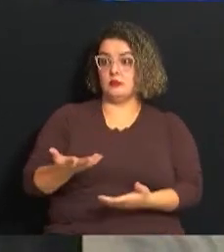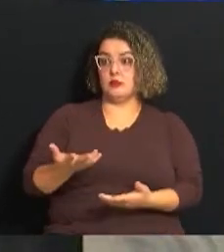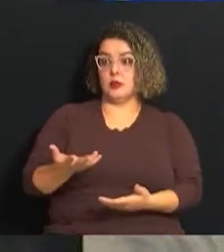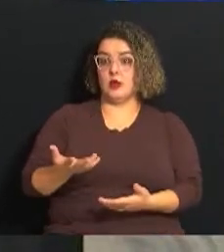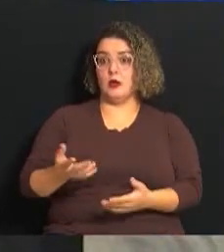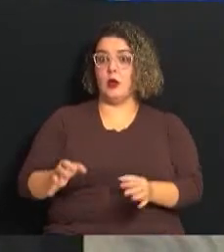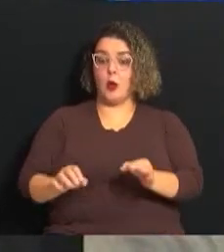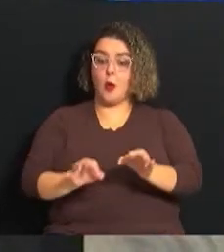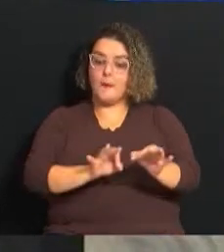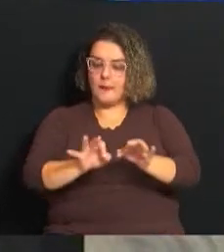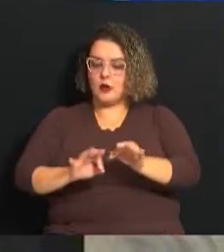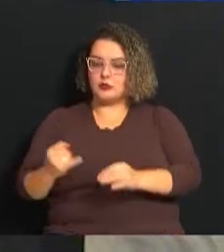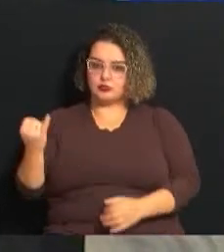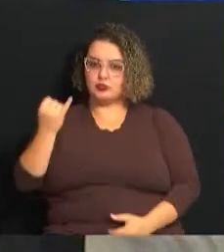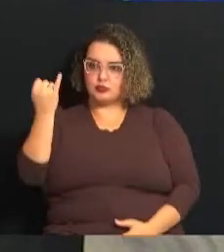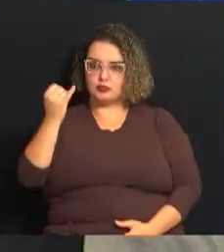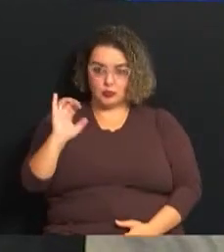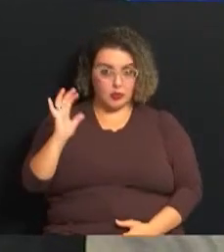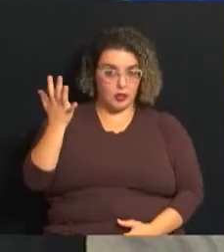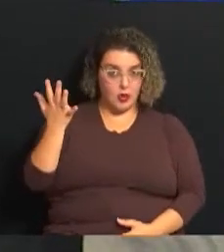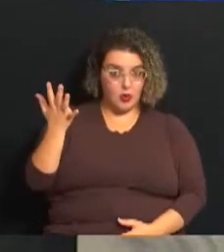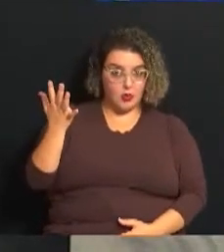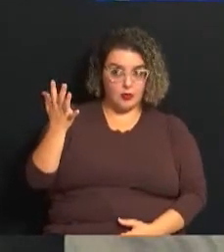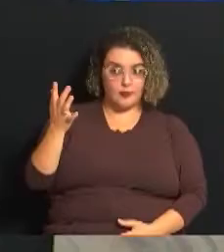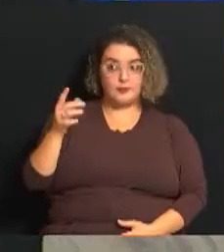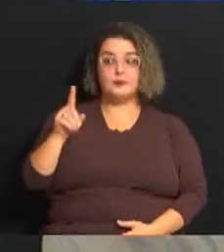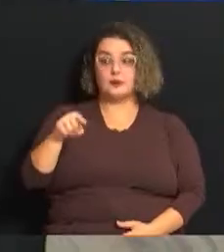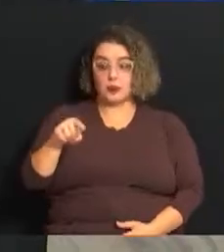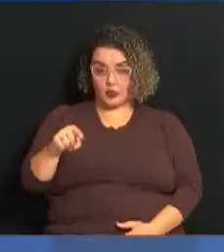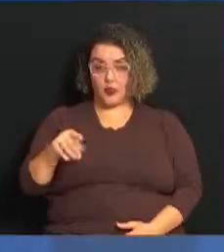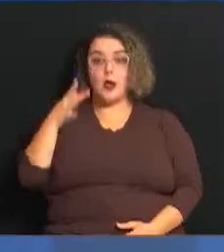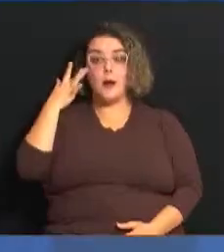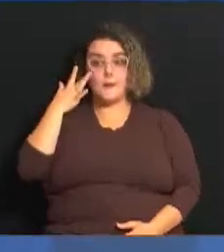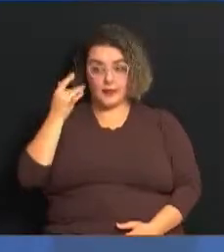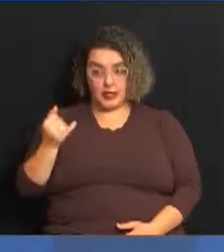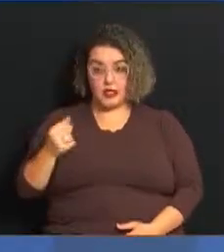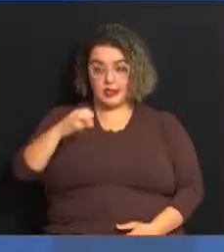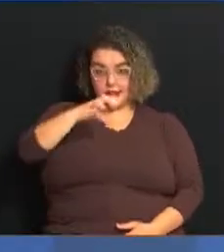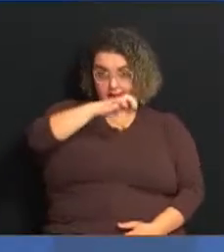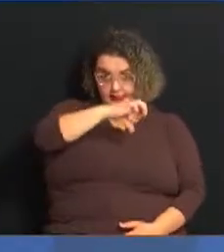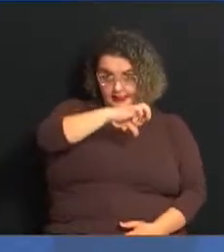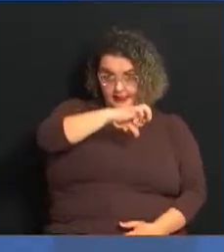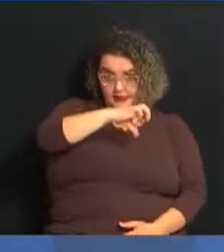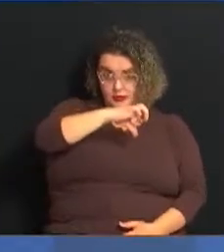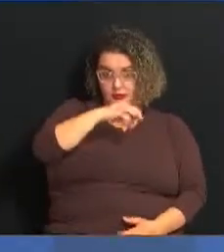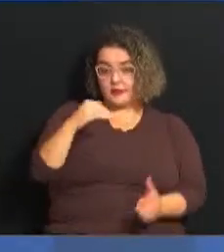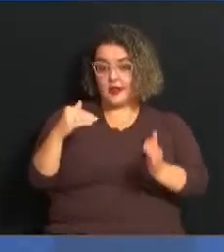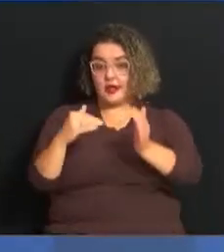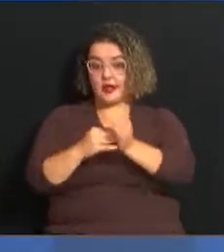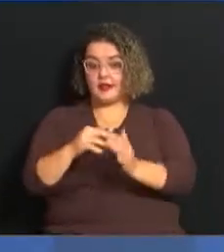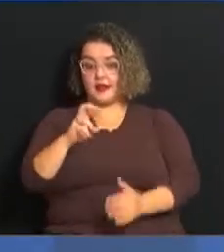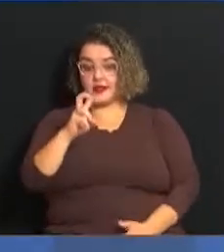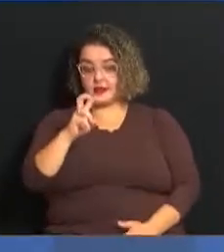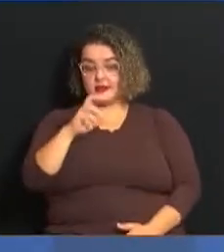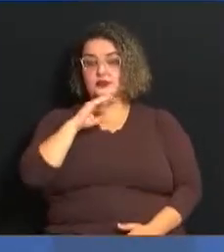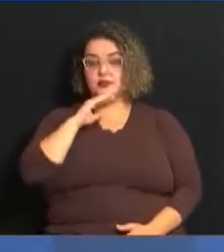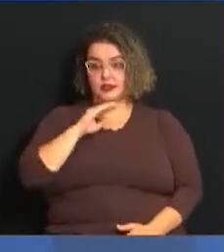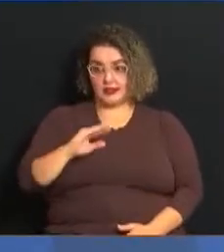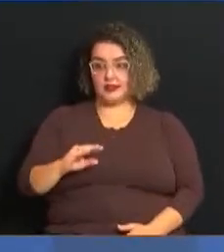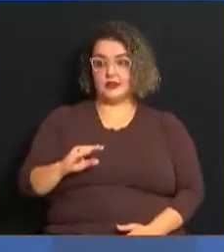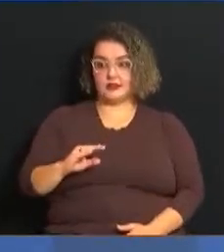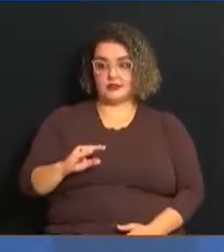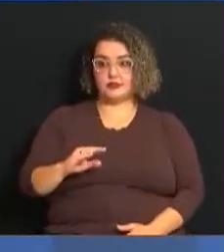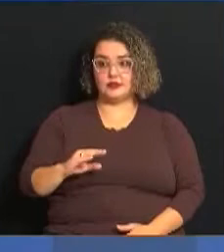de Campinas que está para acontecer. Acontece amanhã das 9 horas até as 5 horas da tarde no